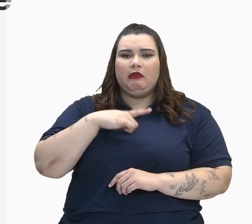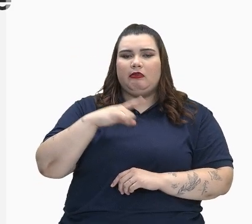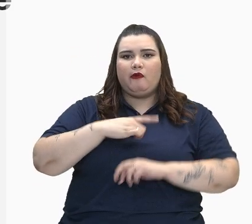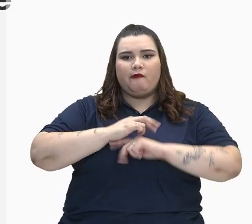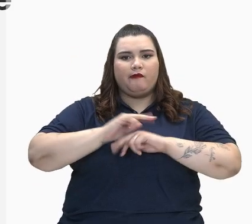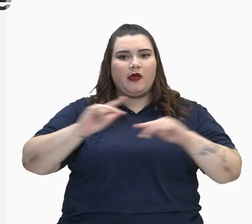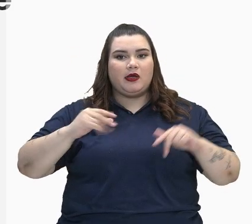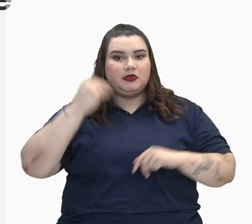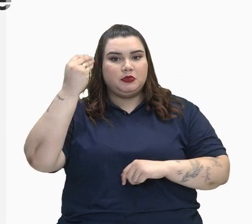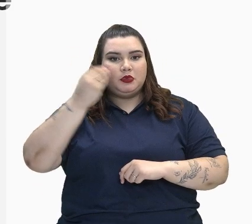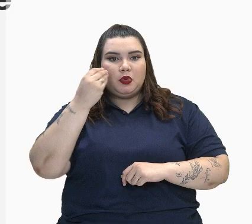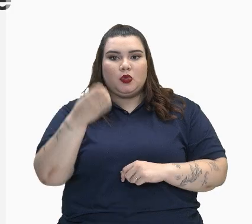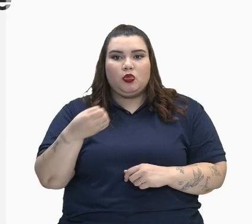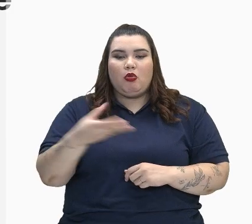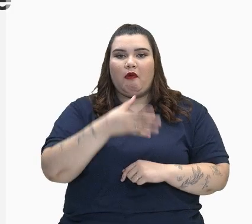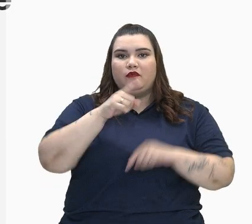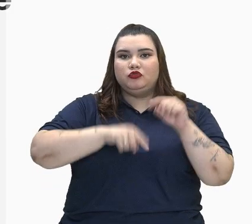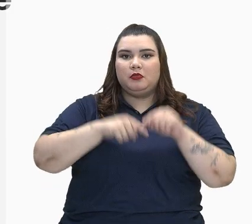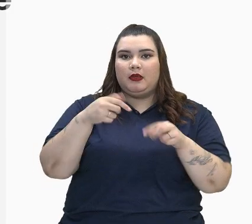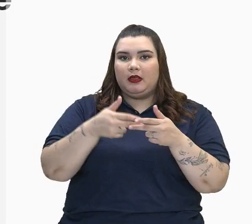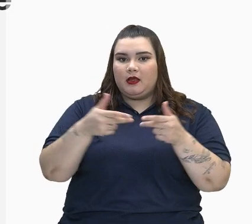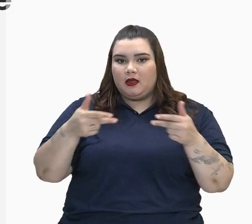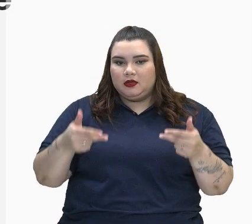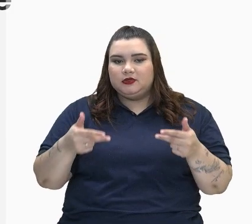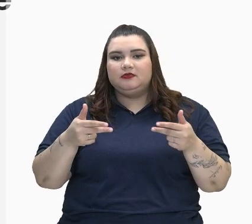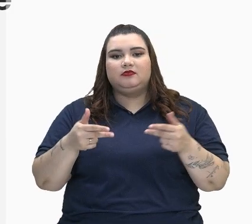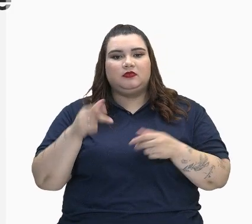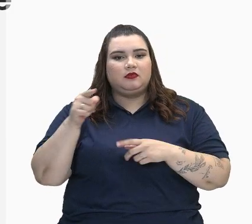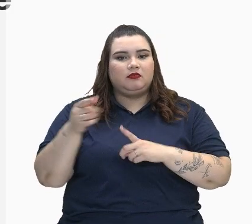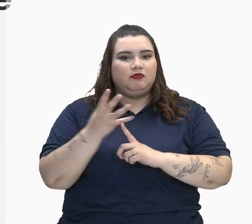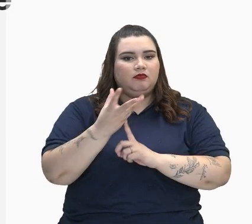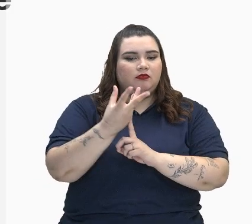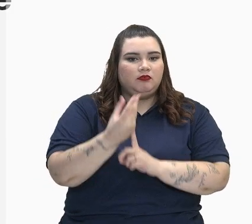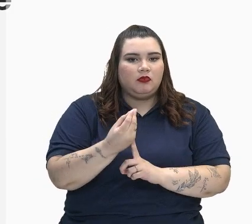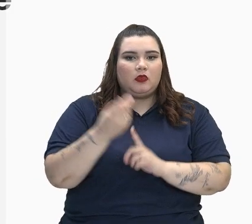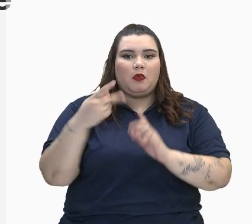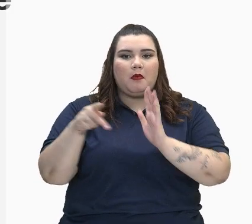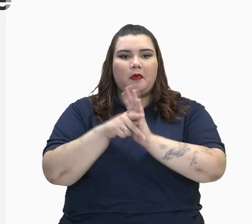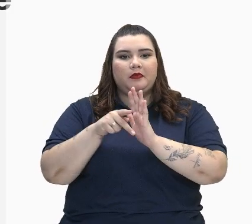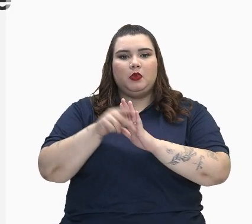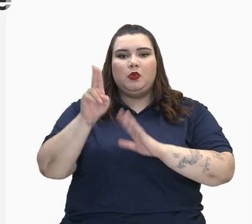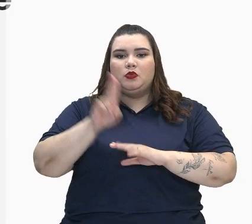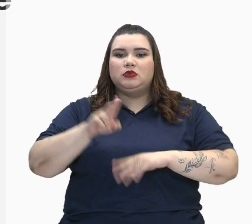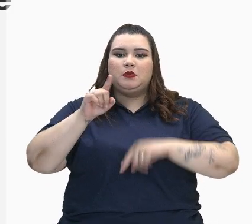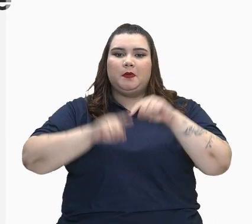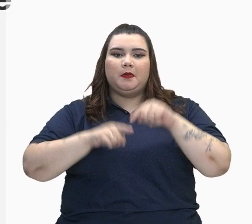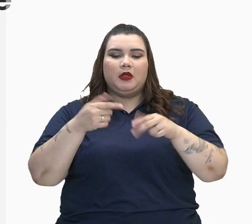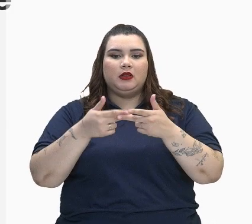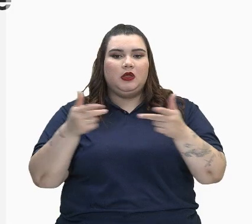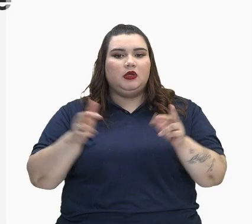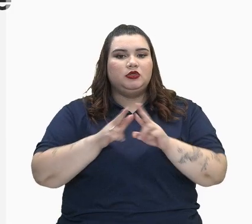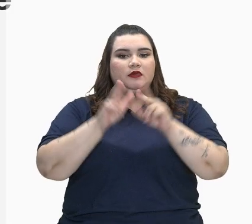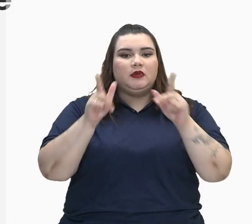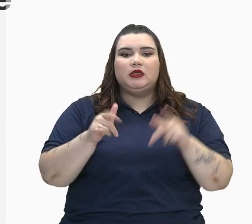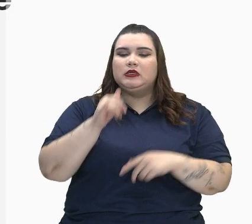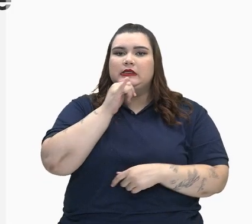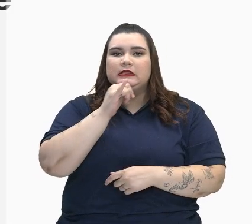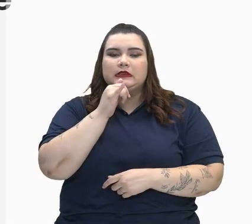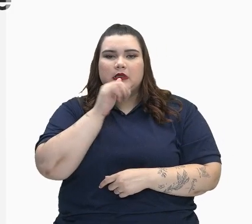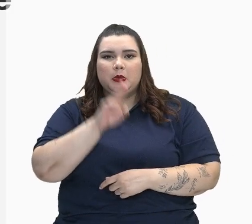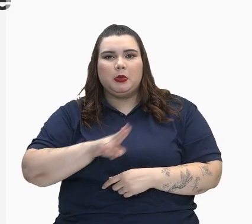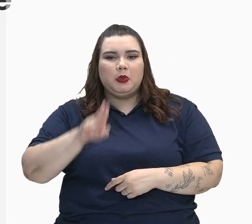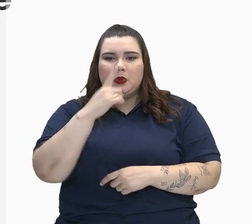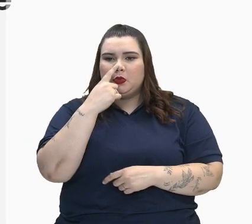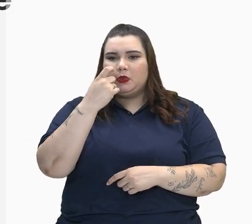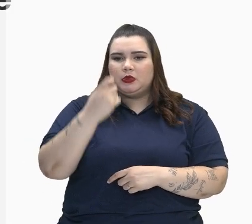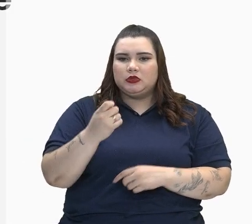Fez experimentos com novas mídias e materiais. As obras do artista plástico são feitas de materiais inusitados,